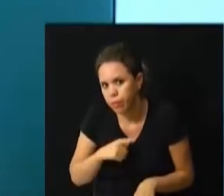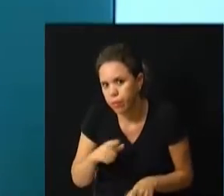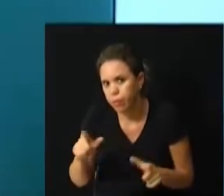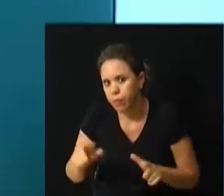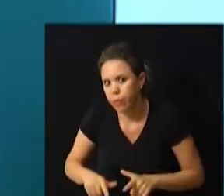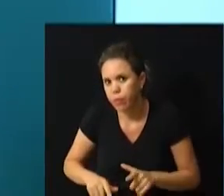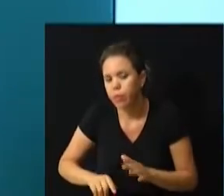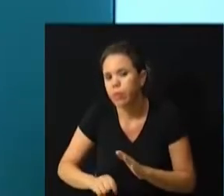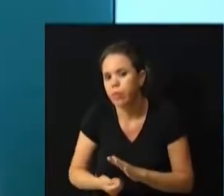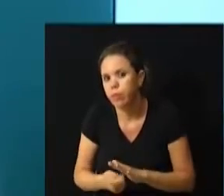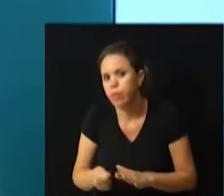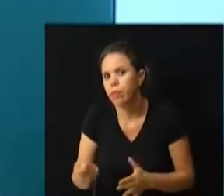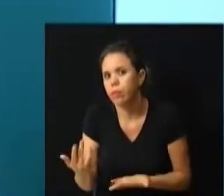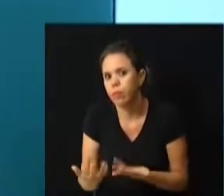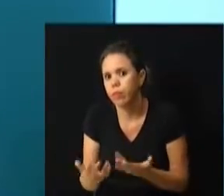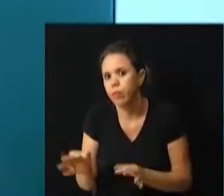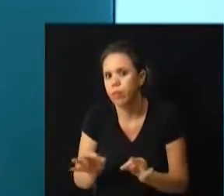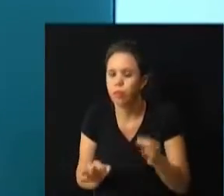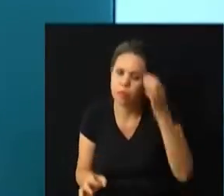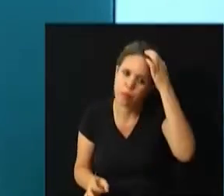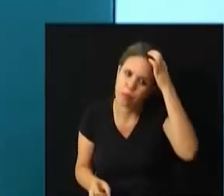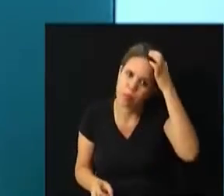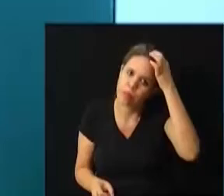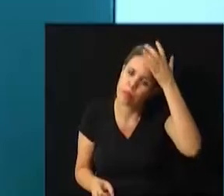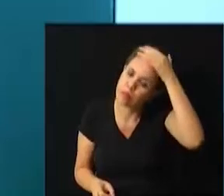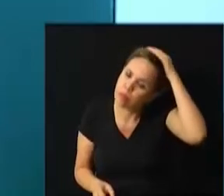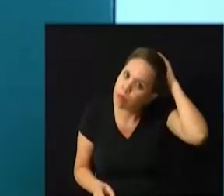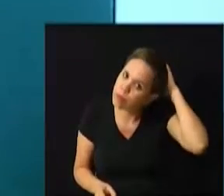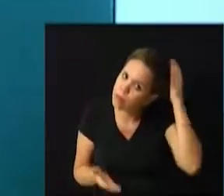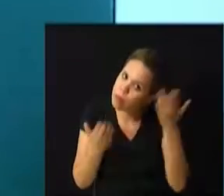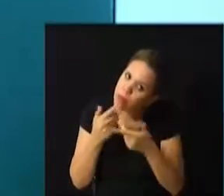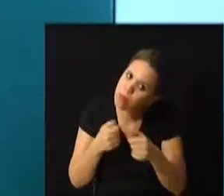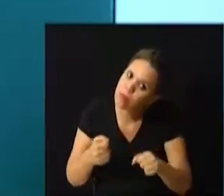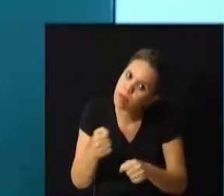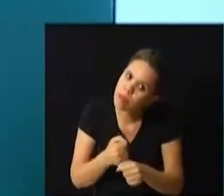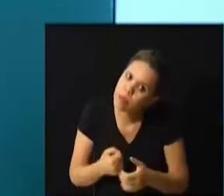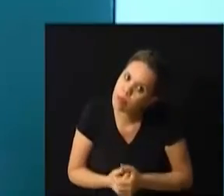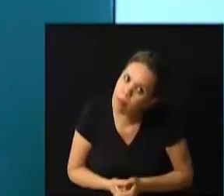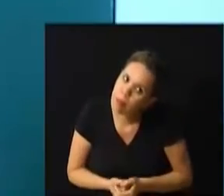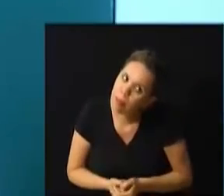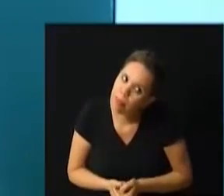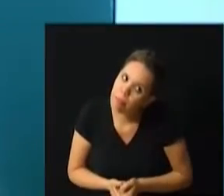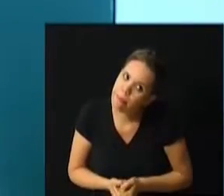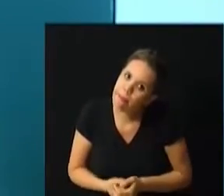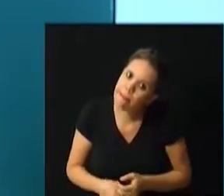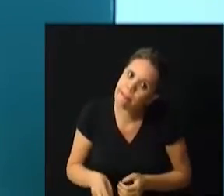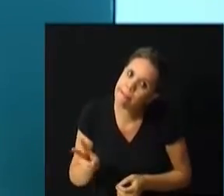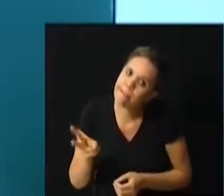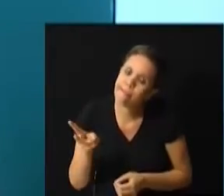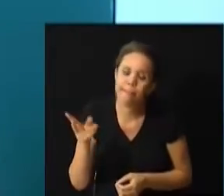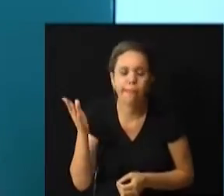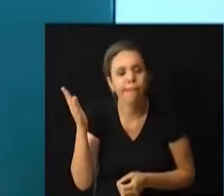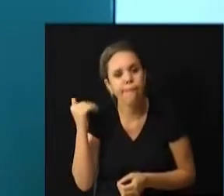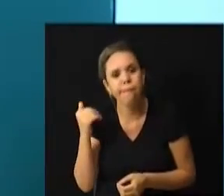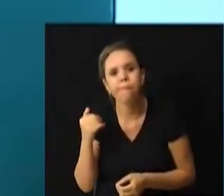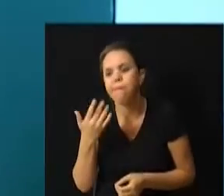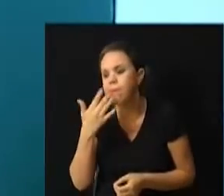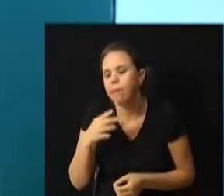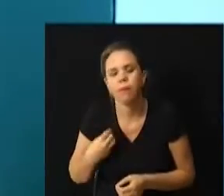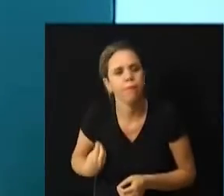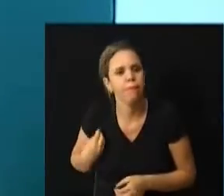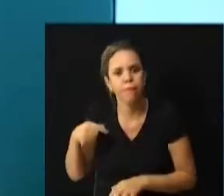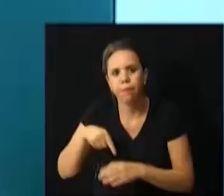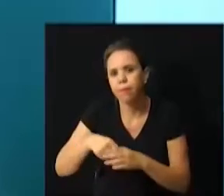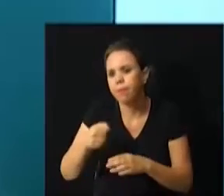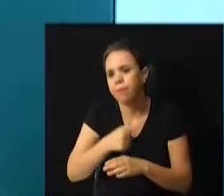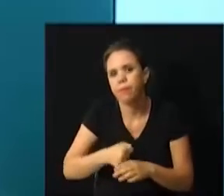tem lá o fogão que a criança vai preparar o alimento. Ter sempre em mente que